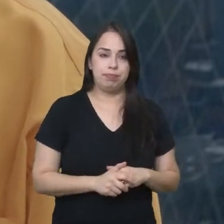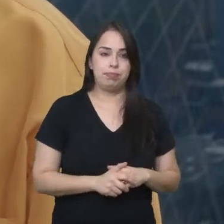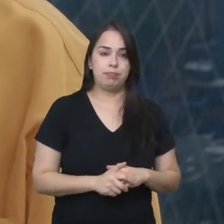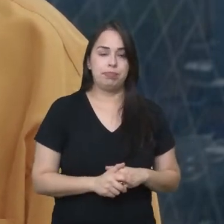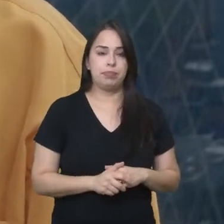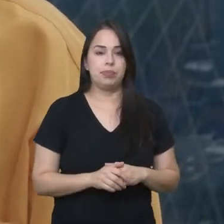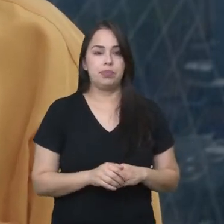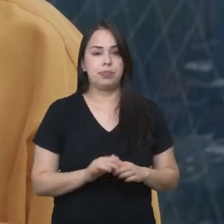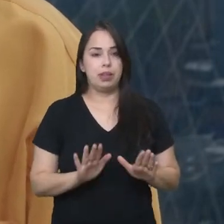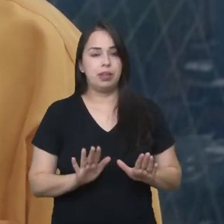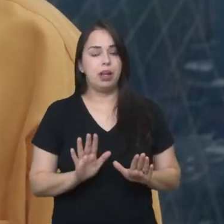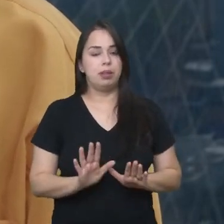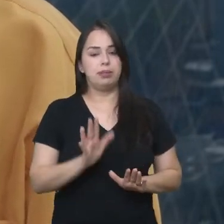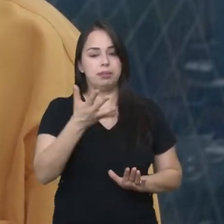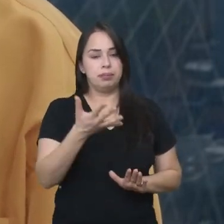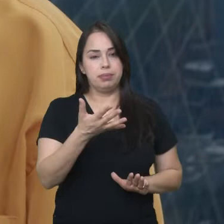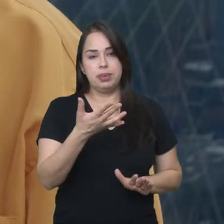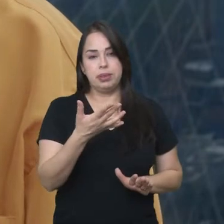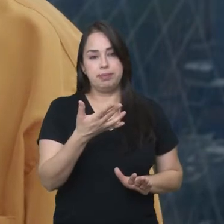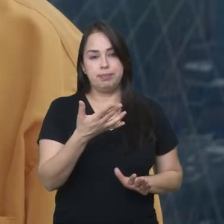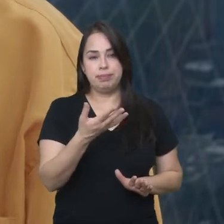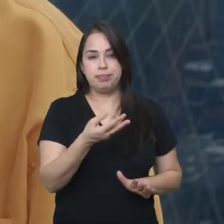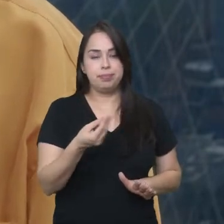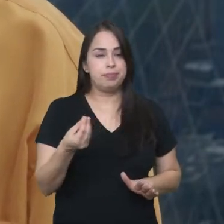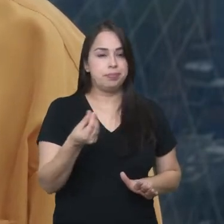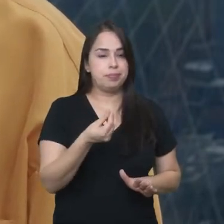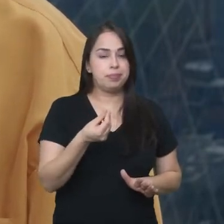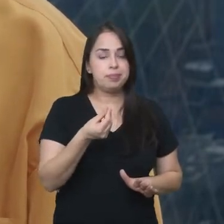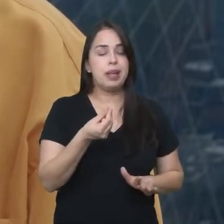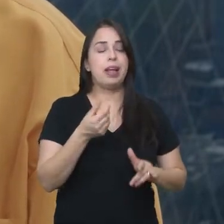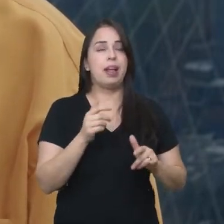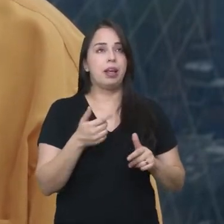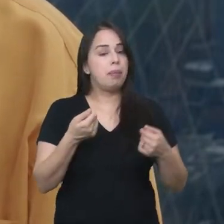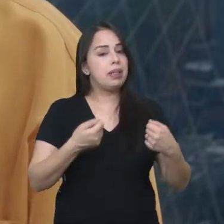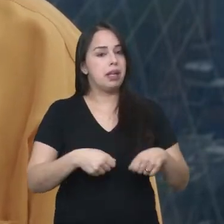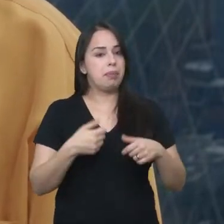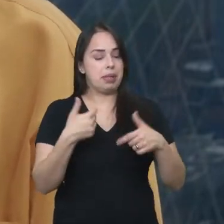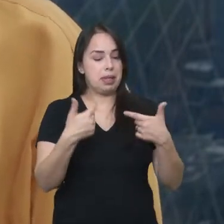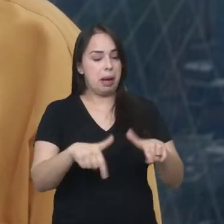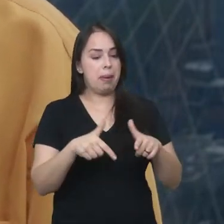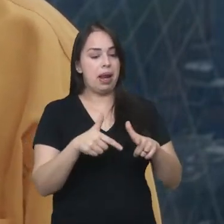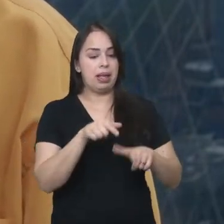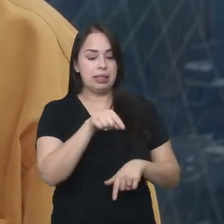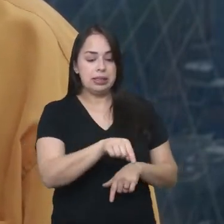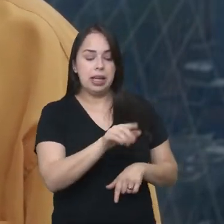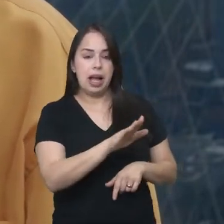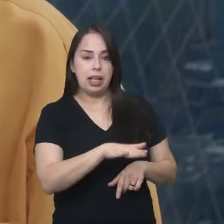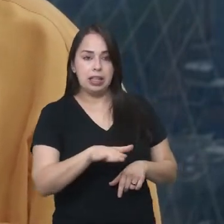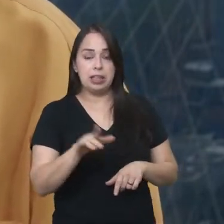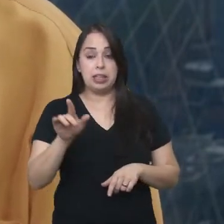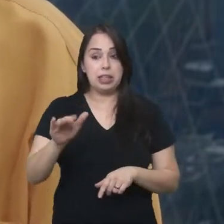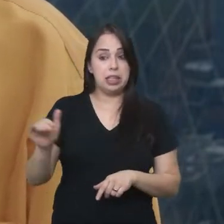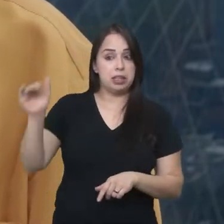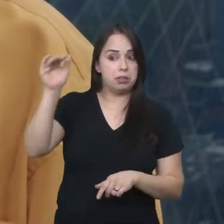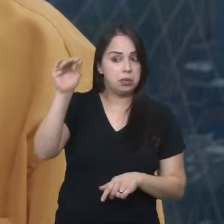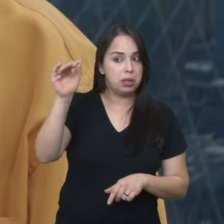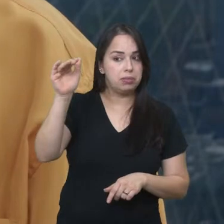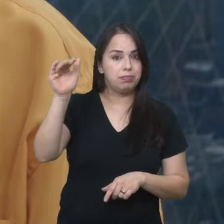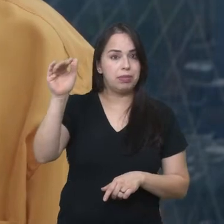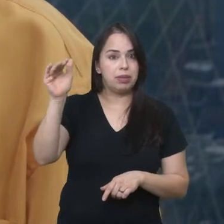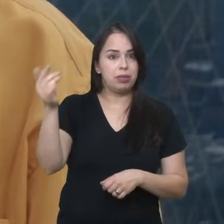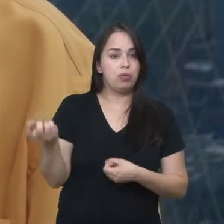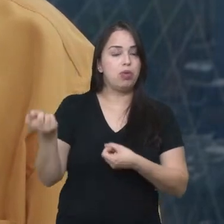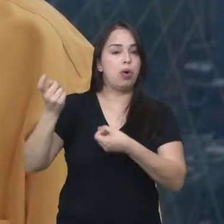tivemos situações em que precisamos trabalhar, né, para que essa criança, para que esse adolescente ele possa retornar